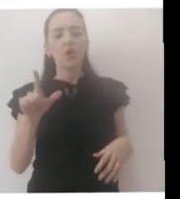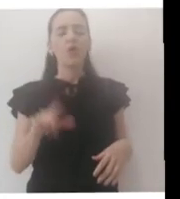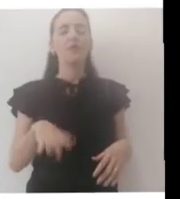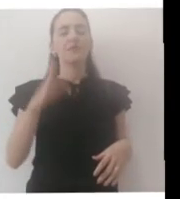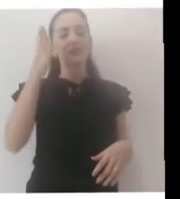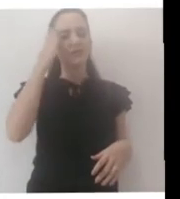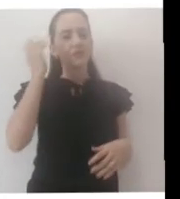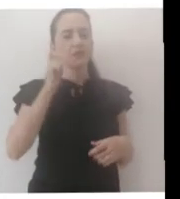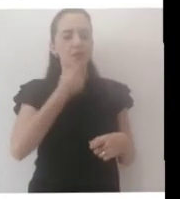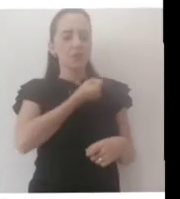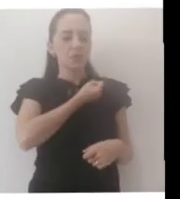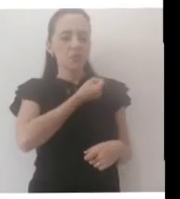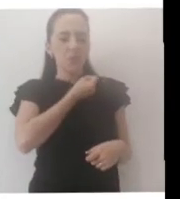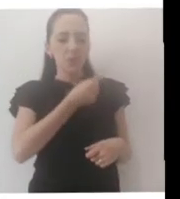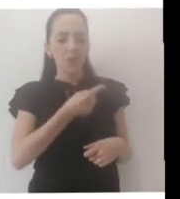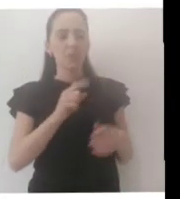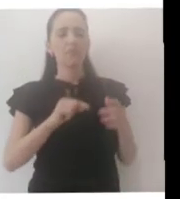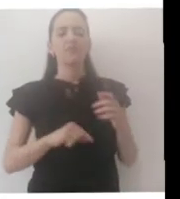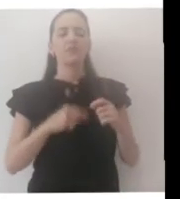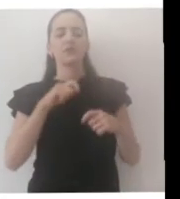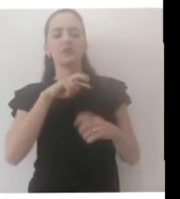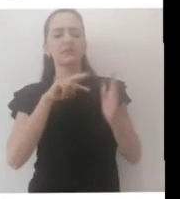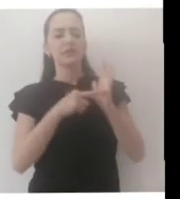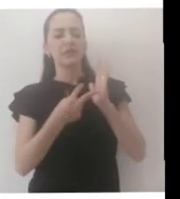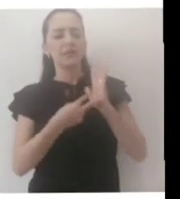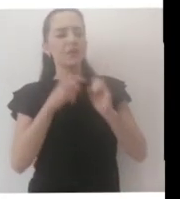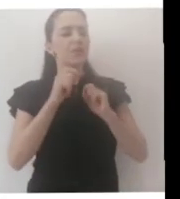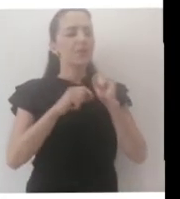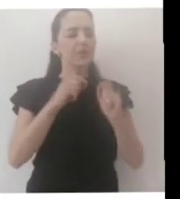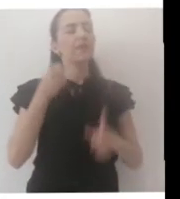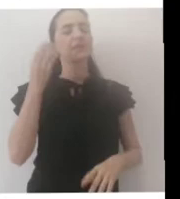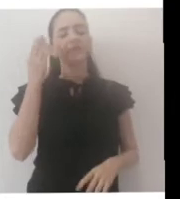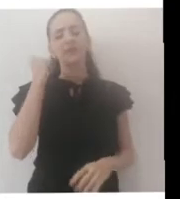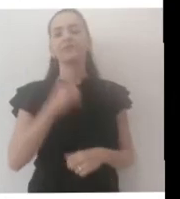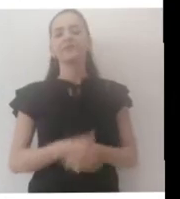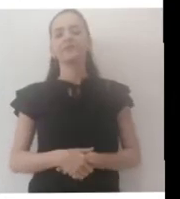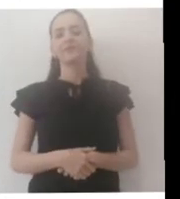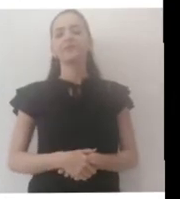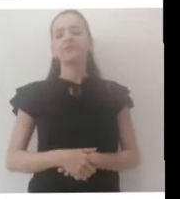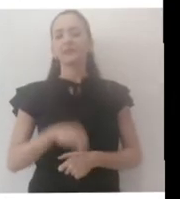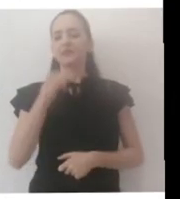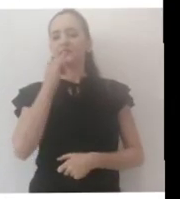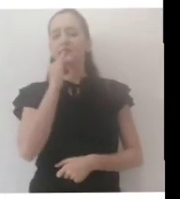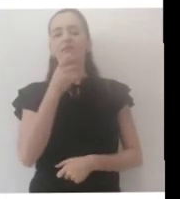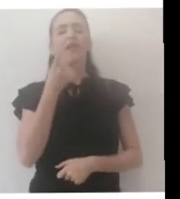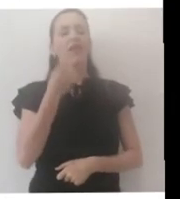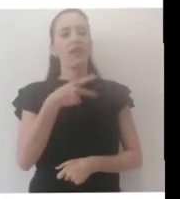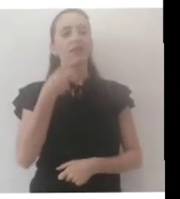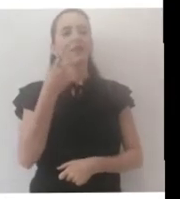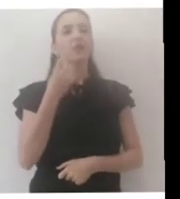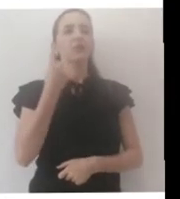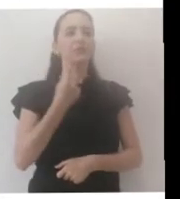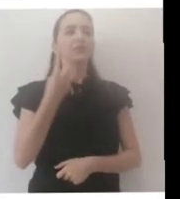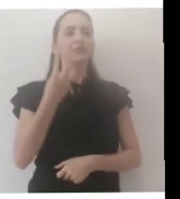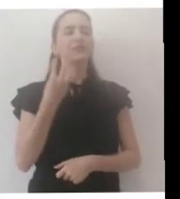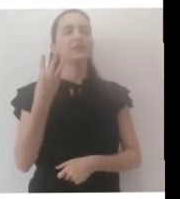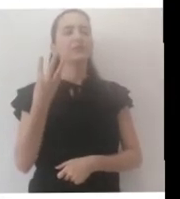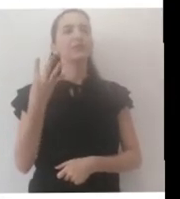3 gravado tem um sentido. E contar com significado 1,